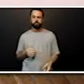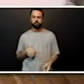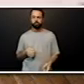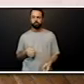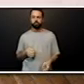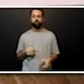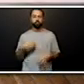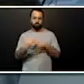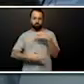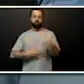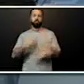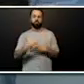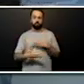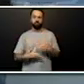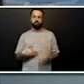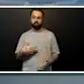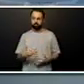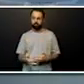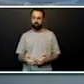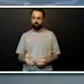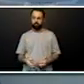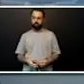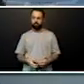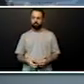E assim por diante.